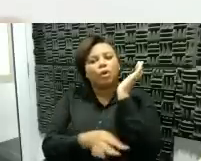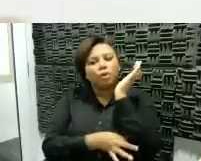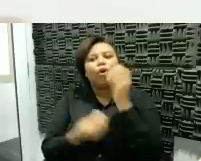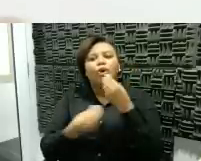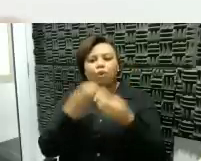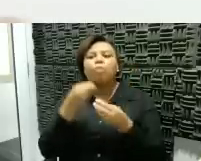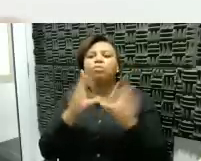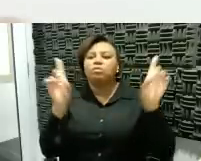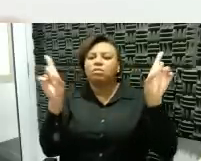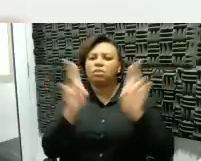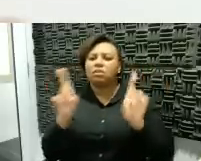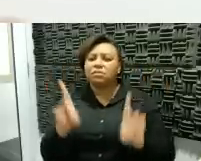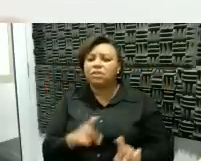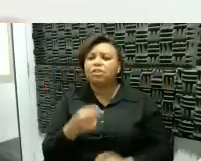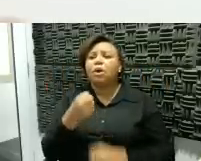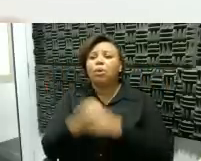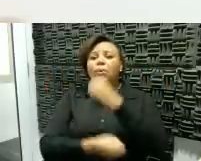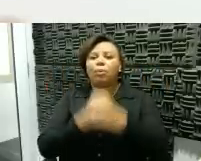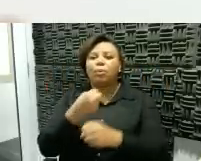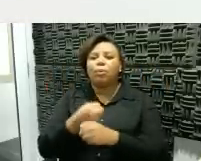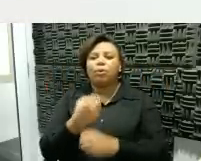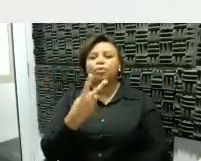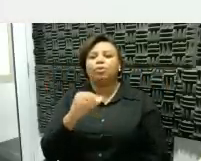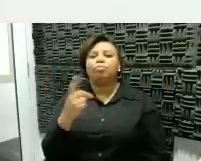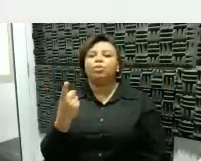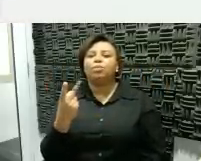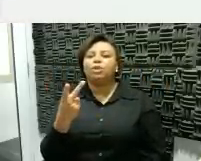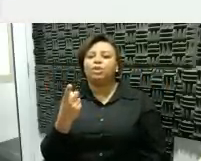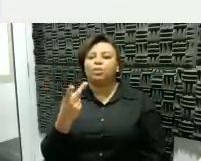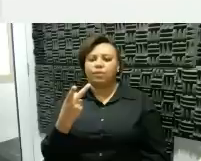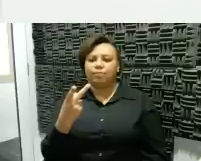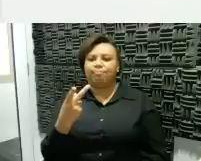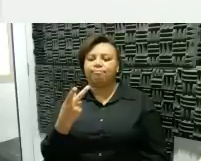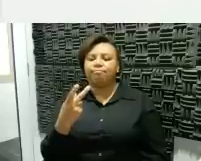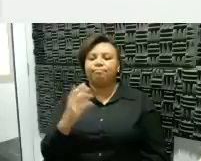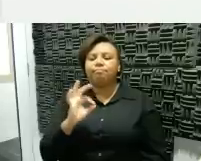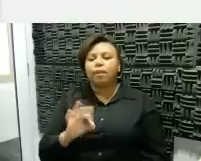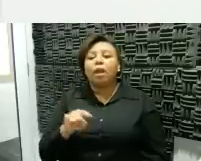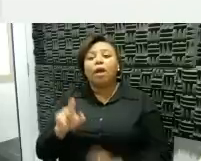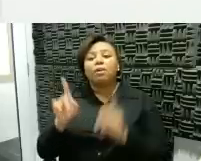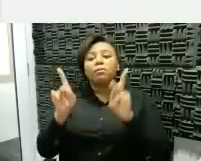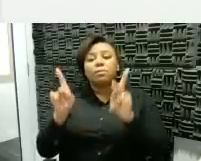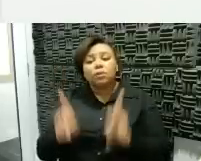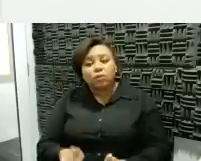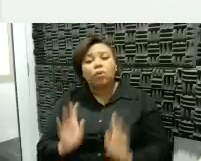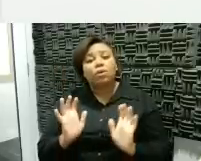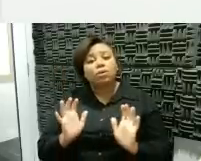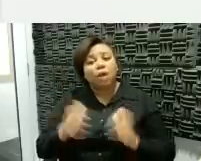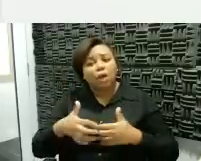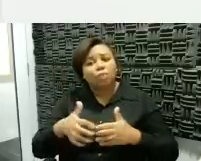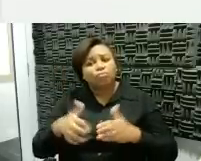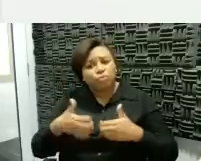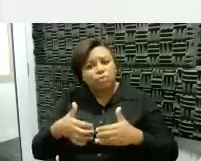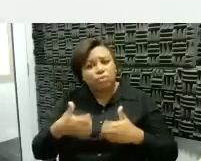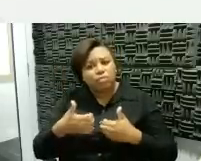2012 opa 2012 que as pessoas com autismo tiveram acesso né